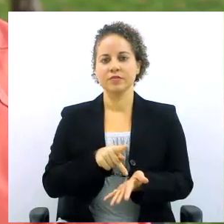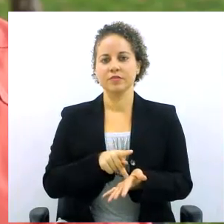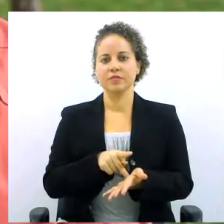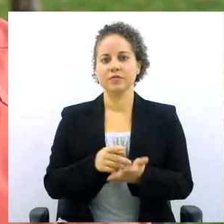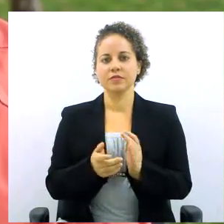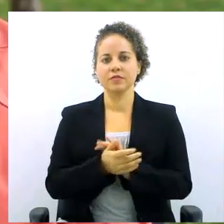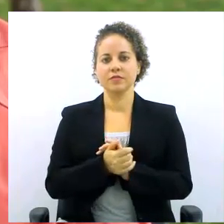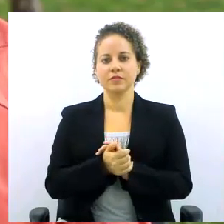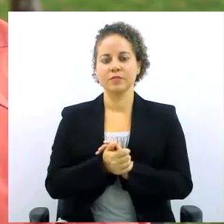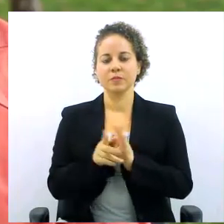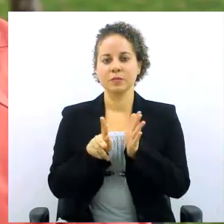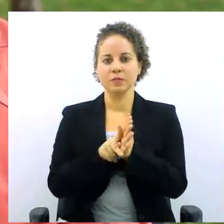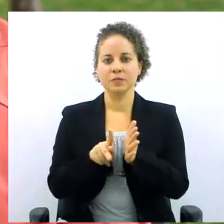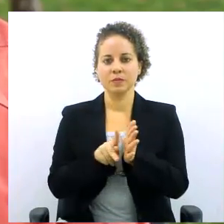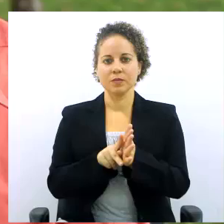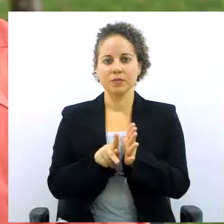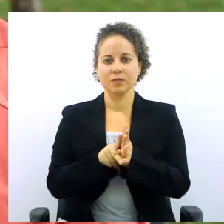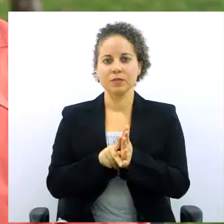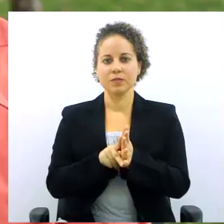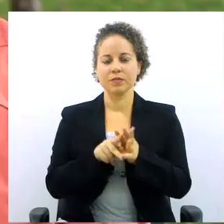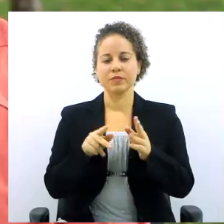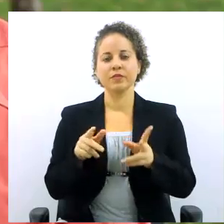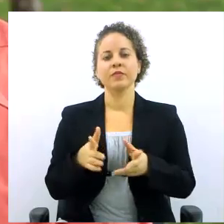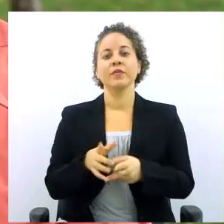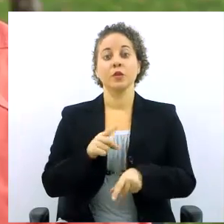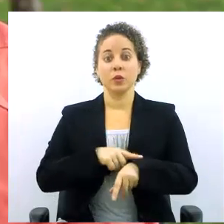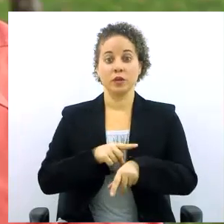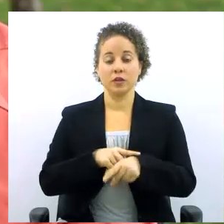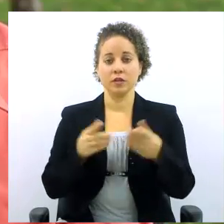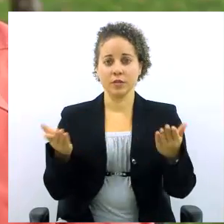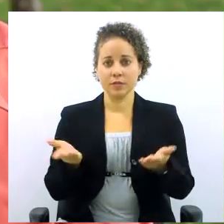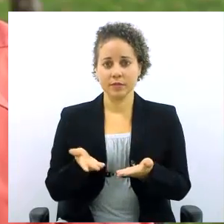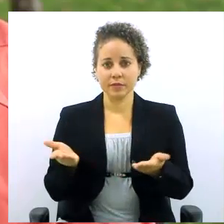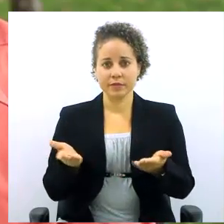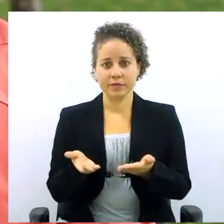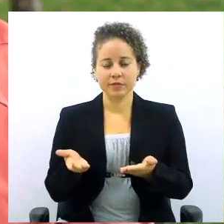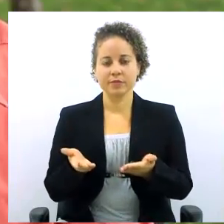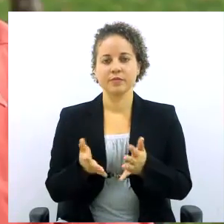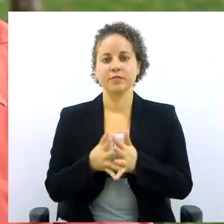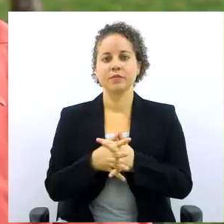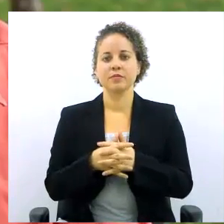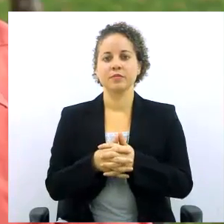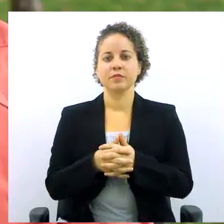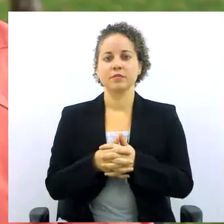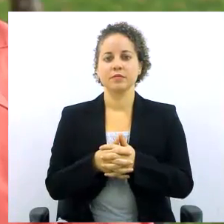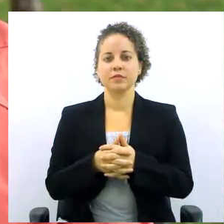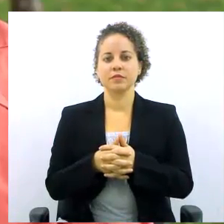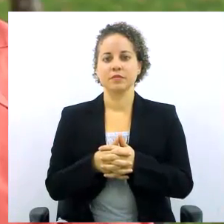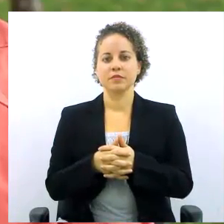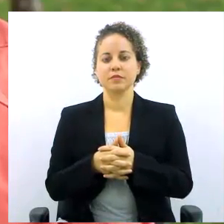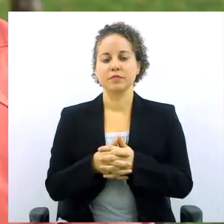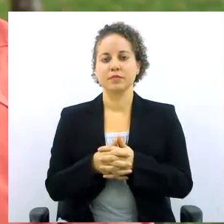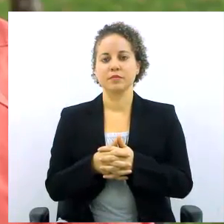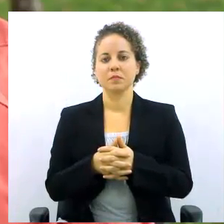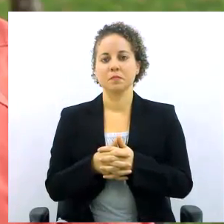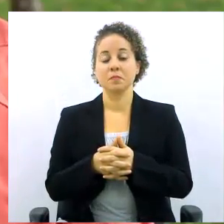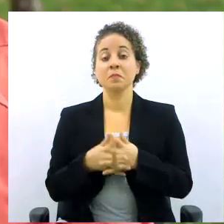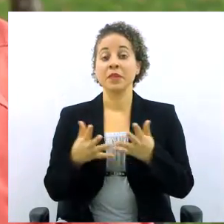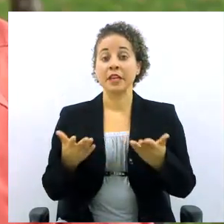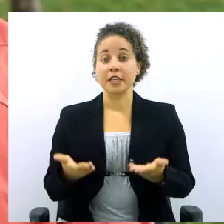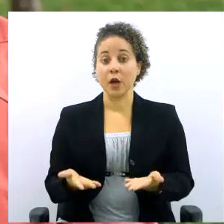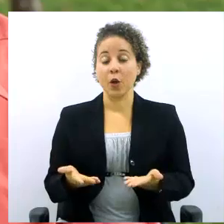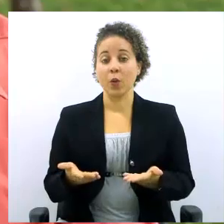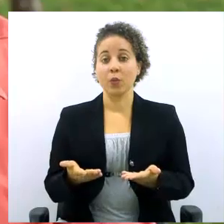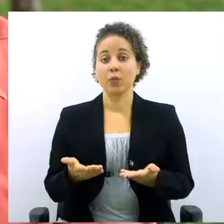muito própria do nosso tempo, né, entendido aí como algumas décadas já, né, mas